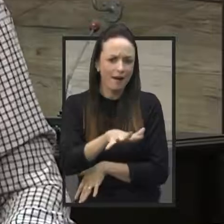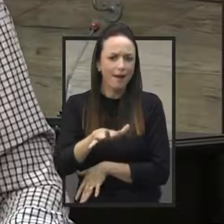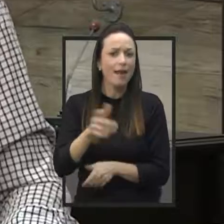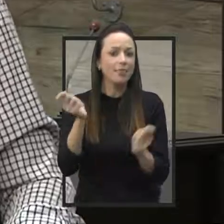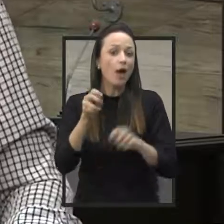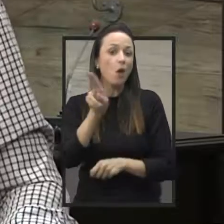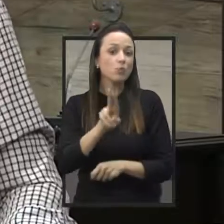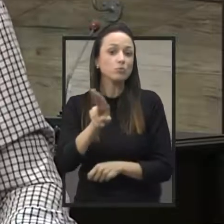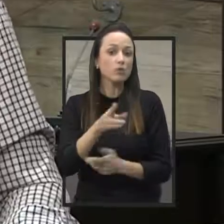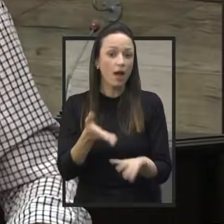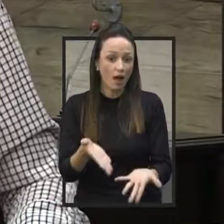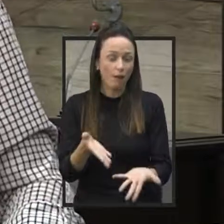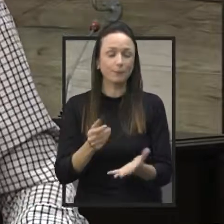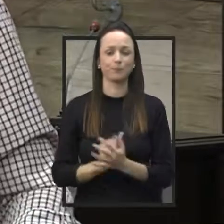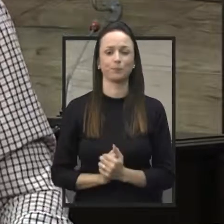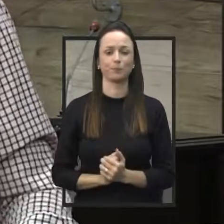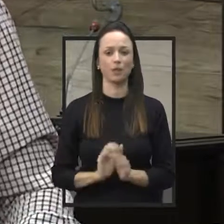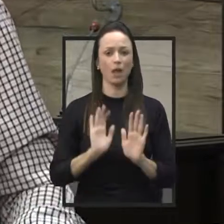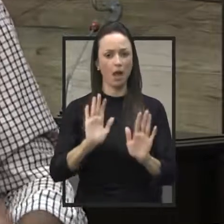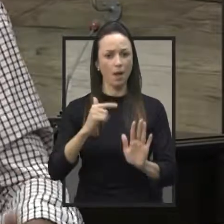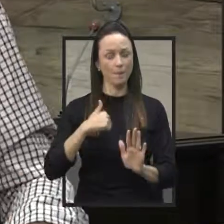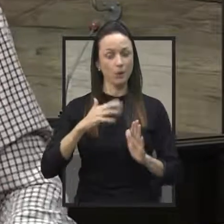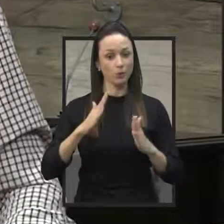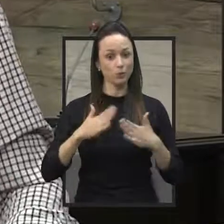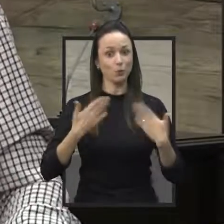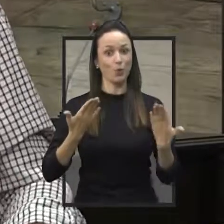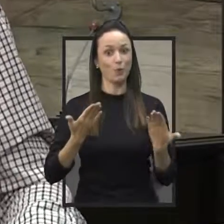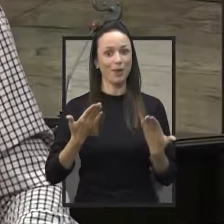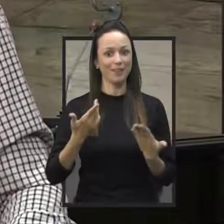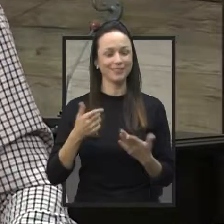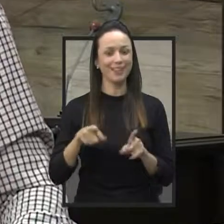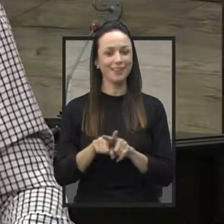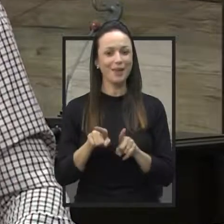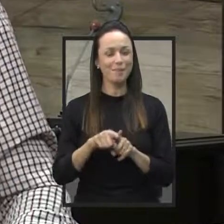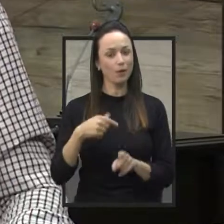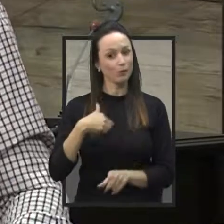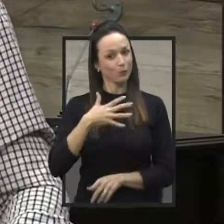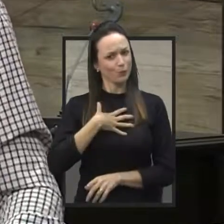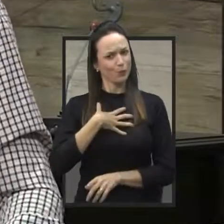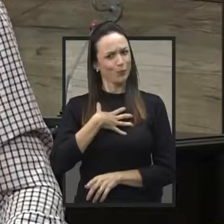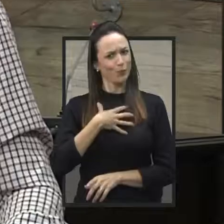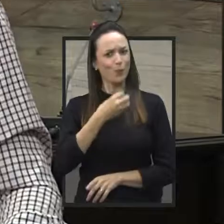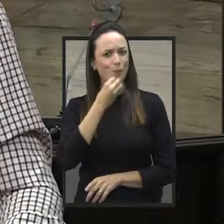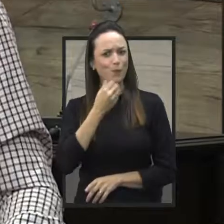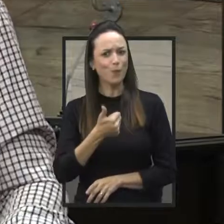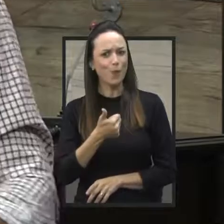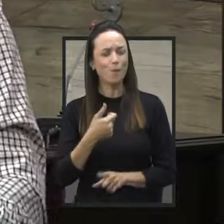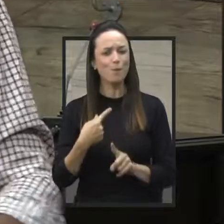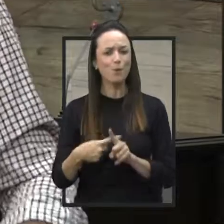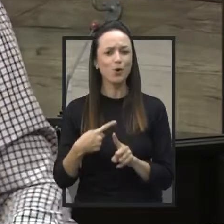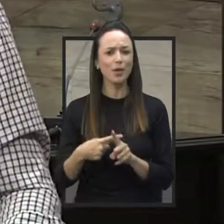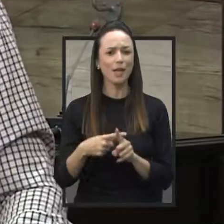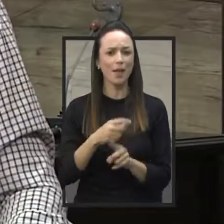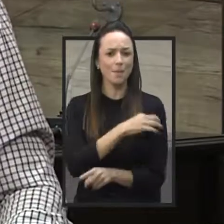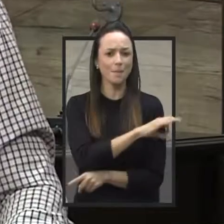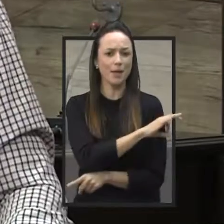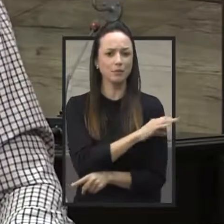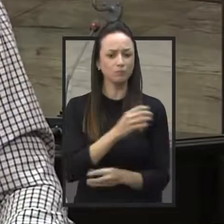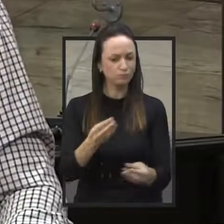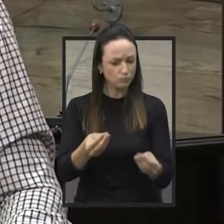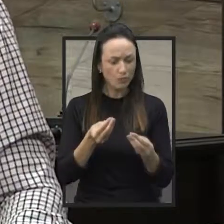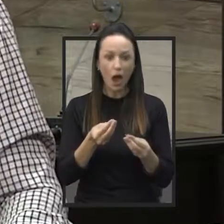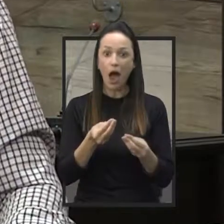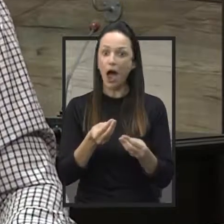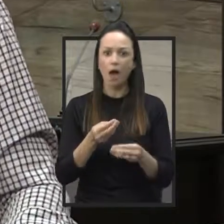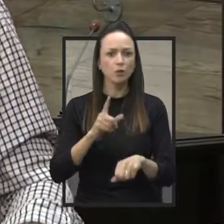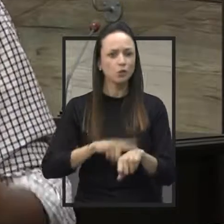espaço. E a minha surpresa, pela minha agradável surpresa, foi que assim que o prefeito pegou em mãos aquilo lá, ele chamou